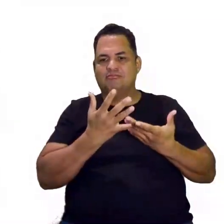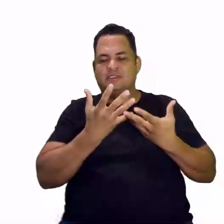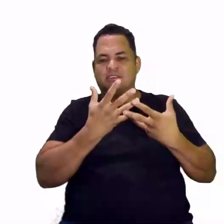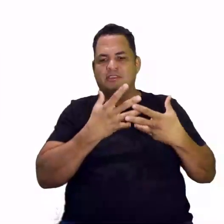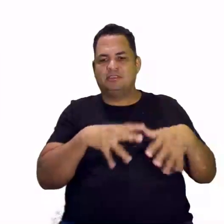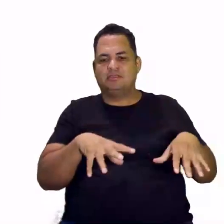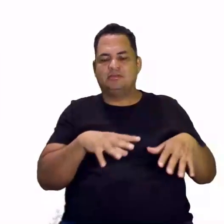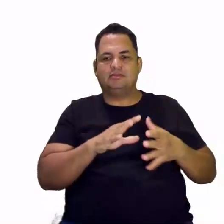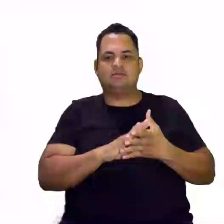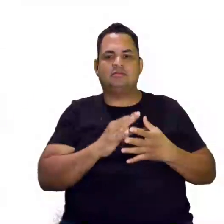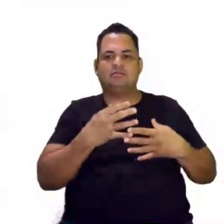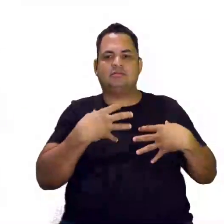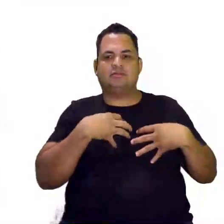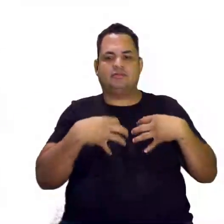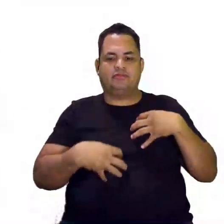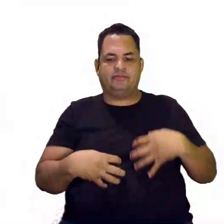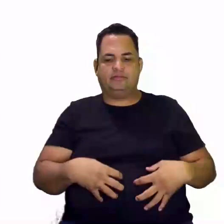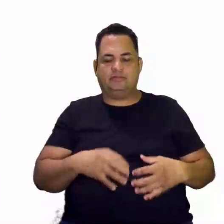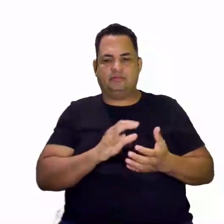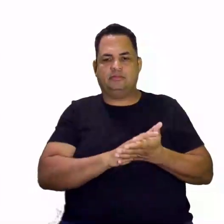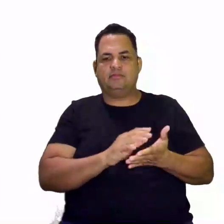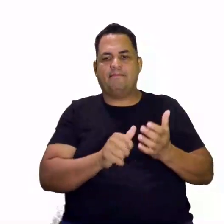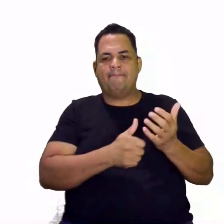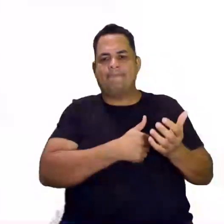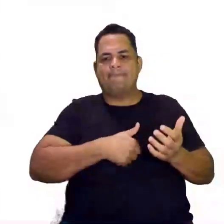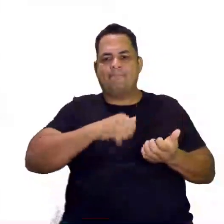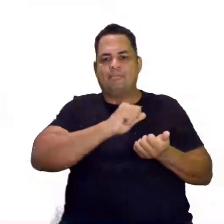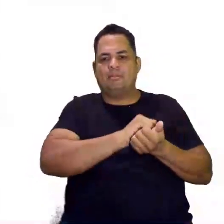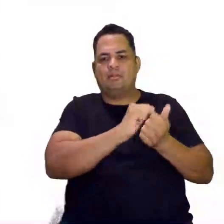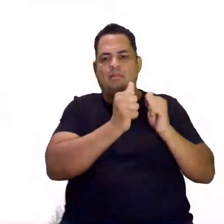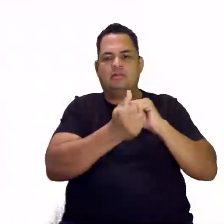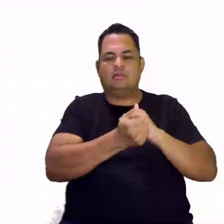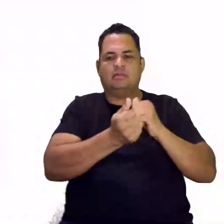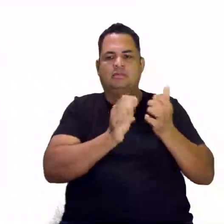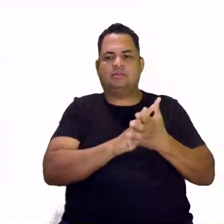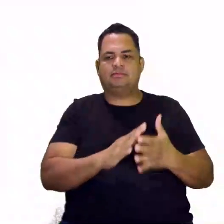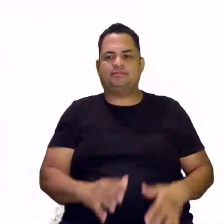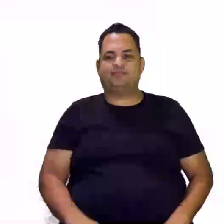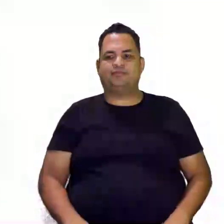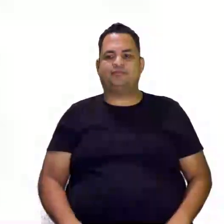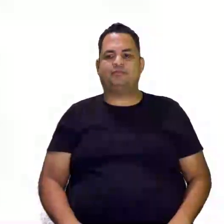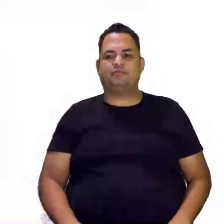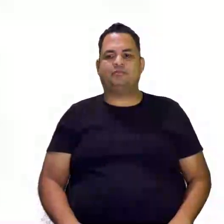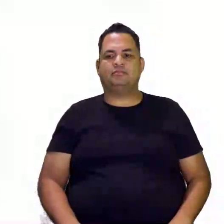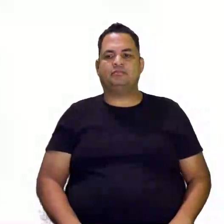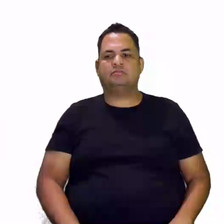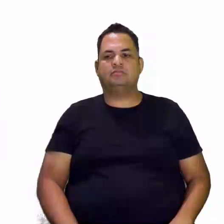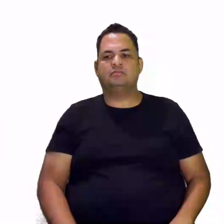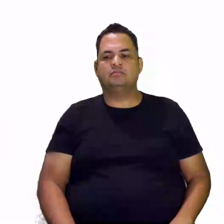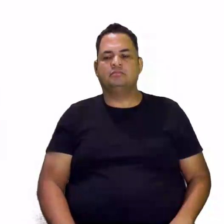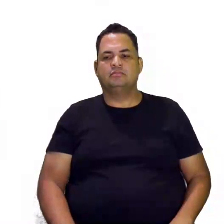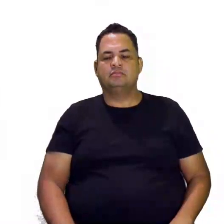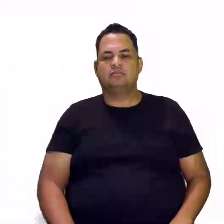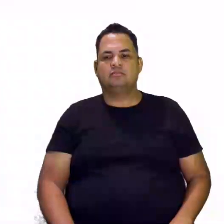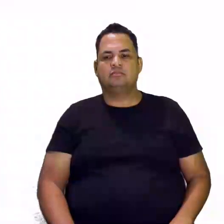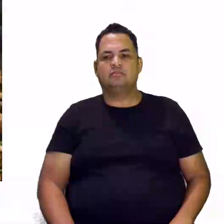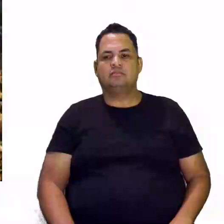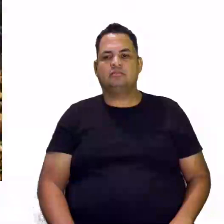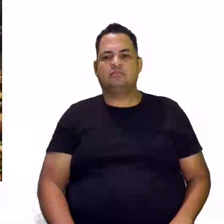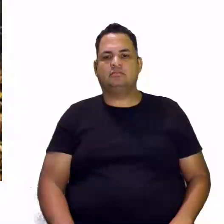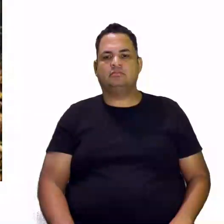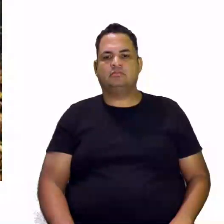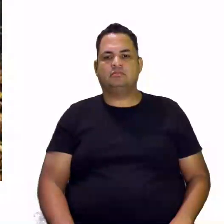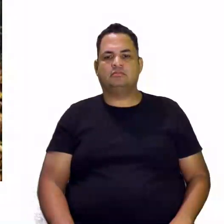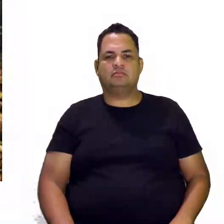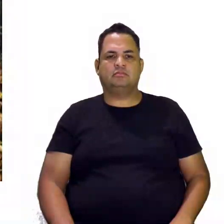Ou seja, os organismos mais bem adaptados vão sobreviver ou sobreviveram, tá? A todos os intempéries que